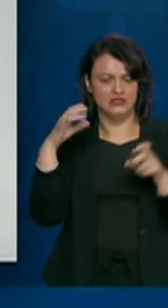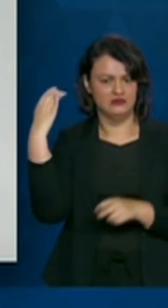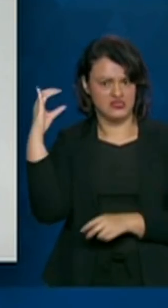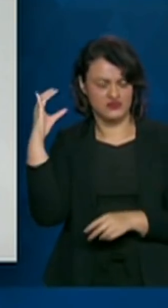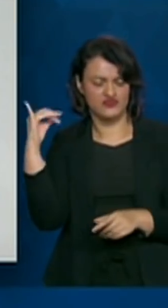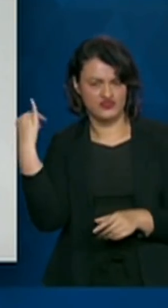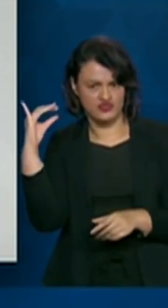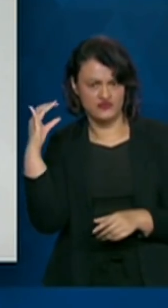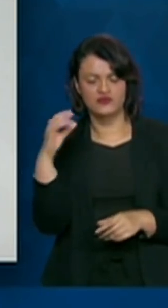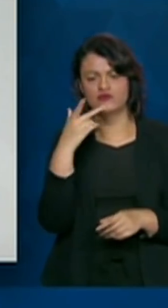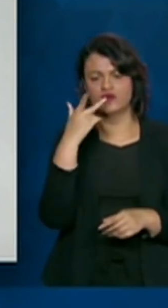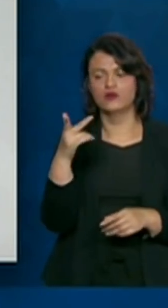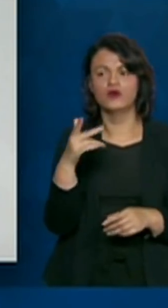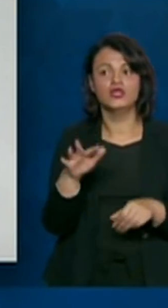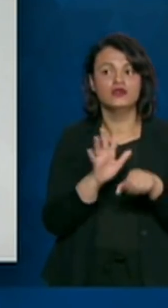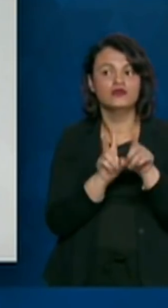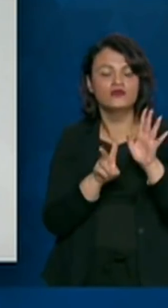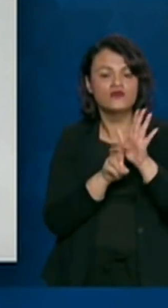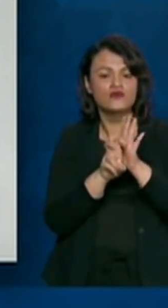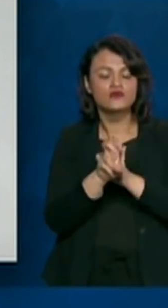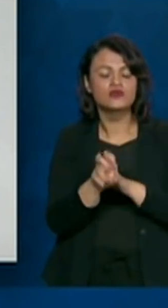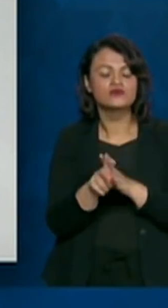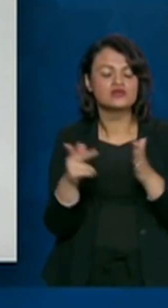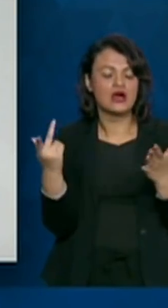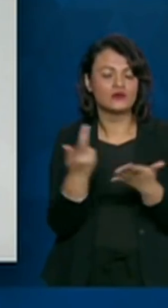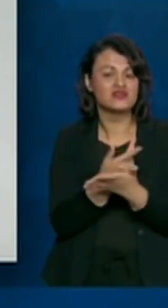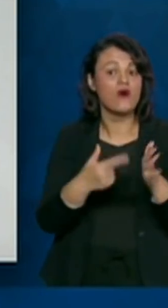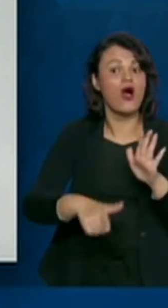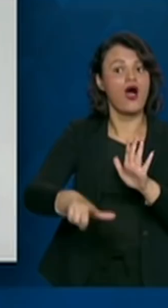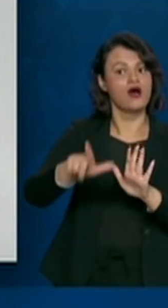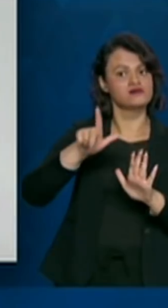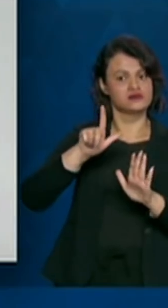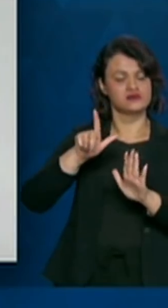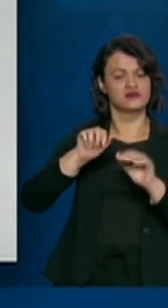que a circulação do vírus ocorria antes